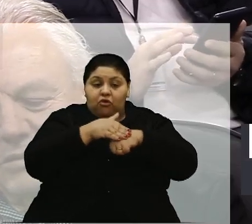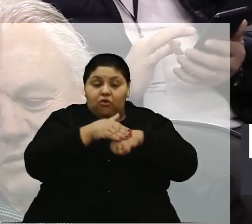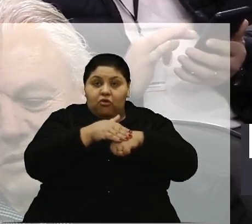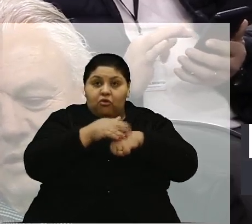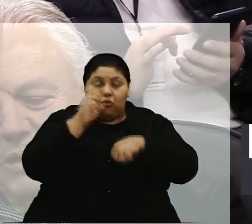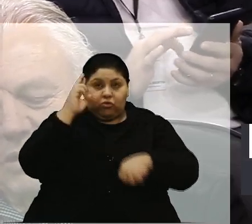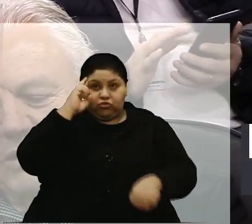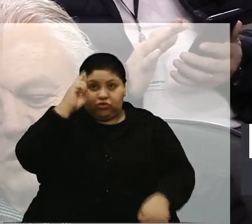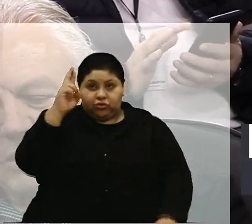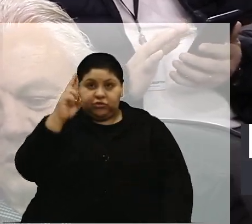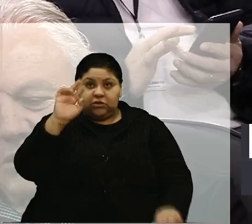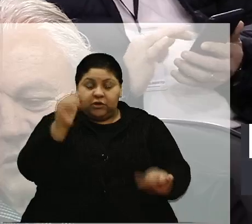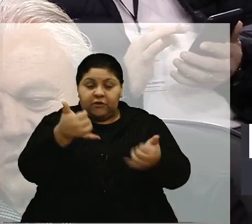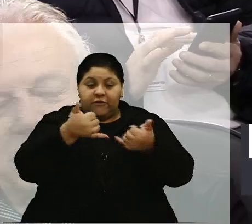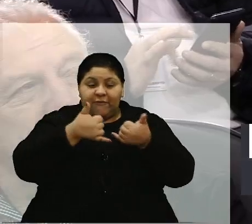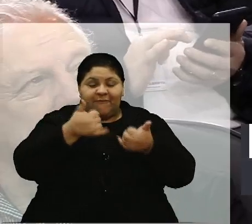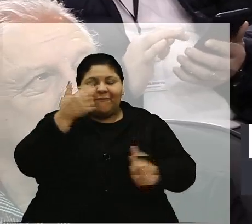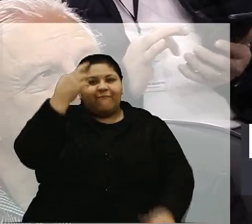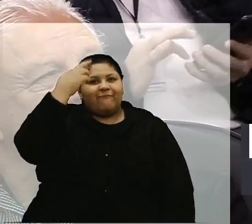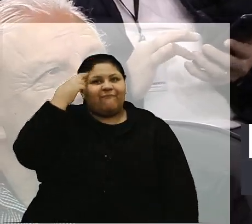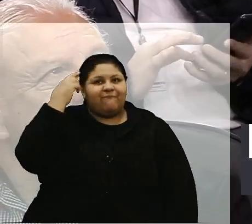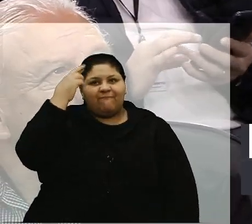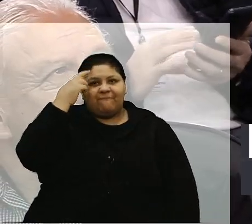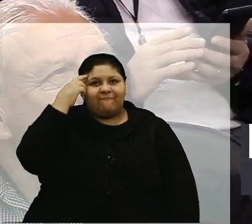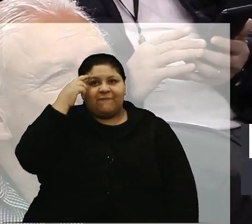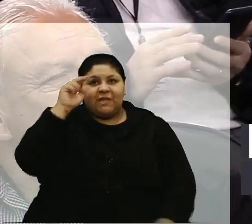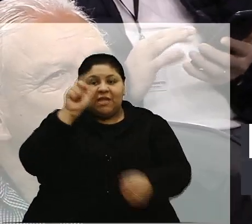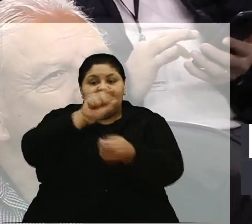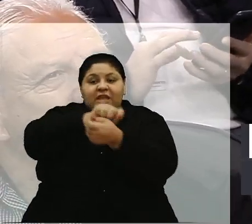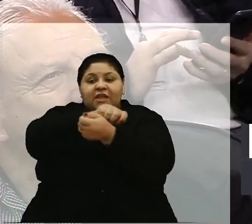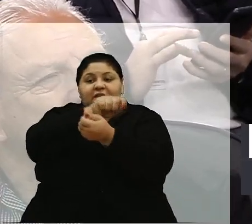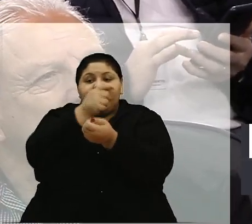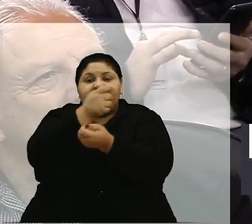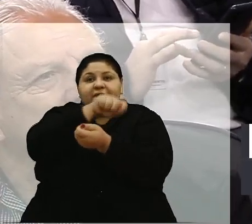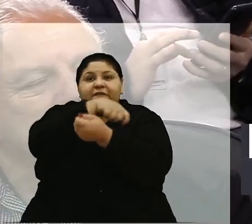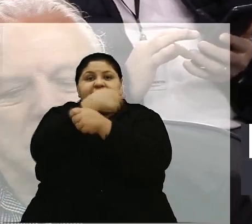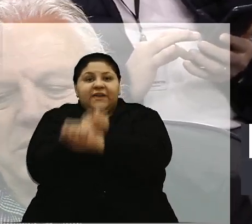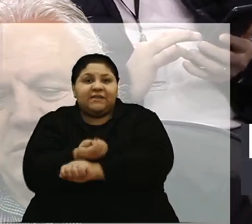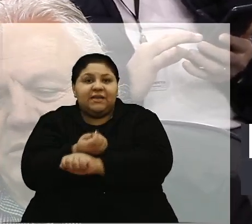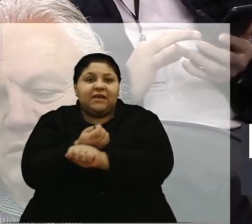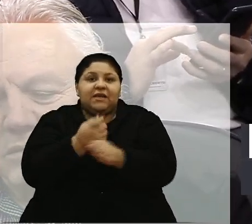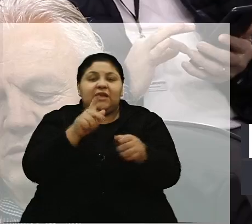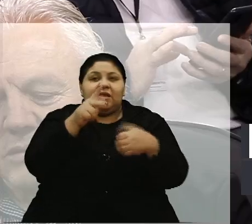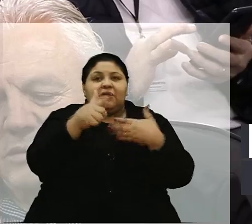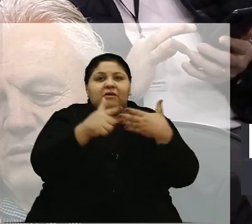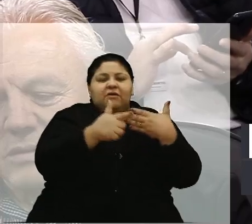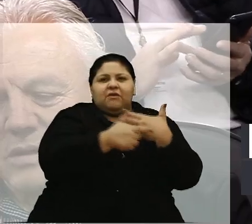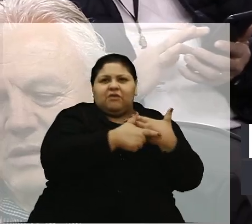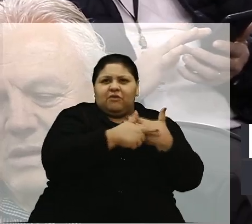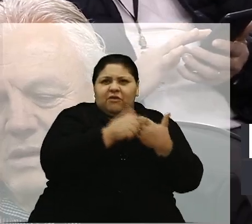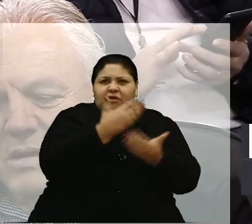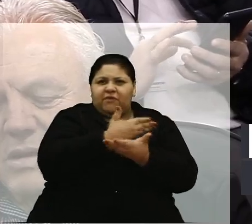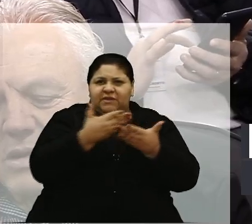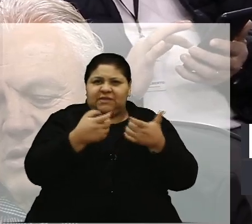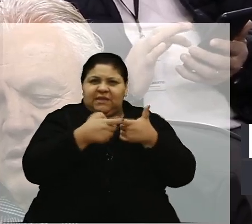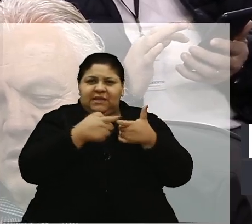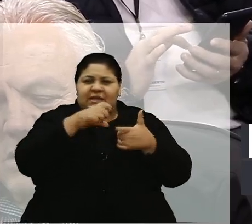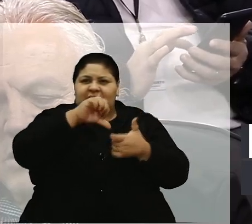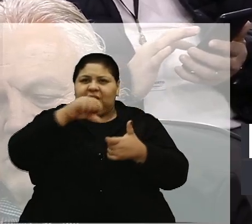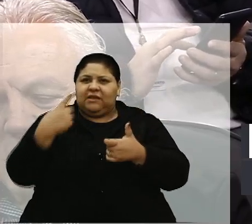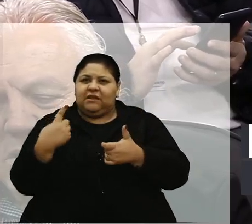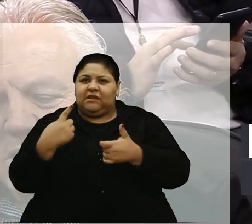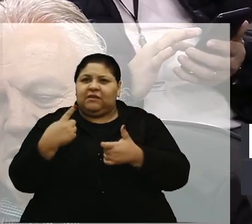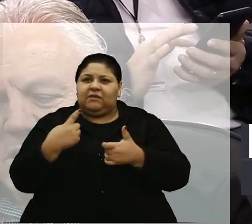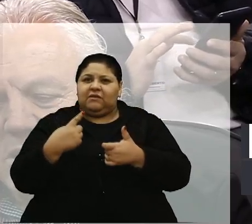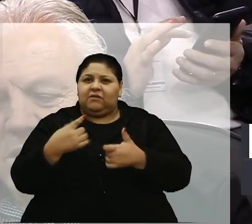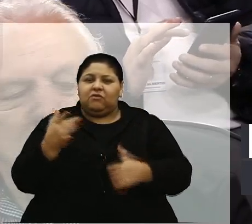proprietário, ele me disse assim: Rafael, inverteu os papéis. Antigamente, quando eu iniciei a clínica, lá em 91, os viciados